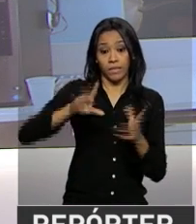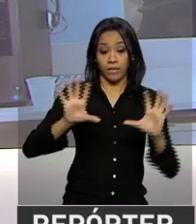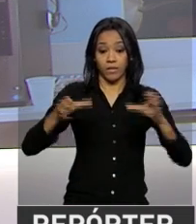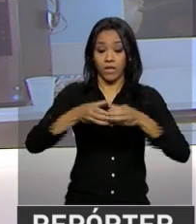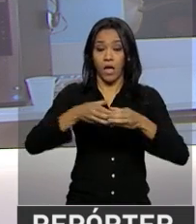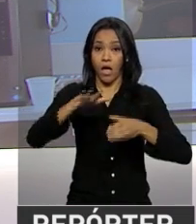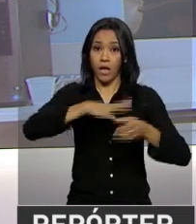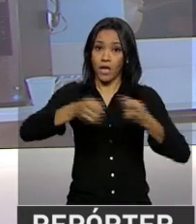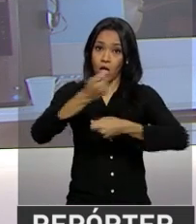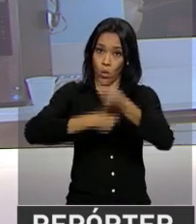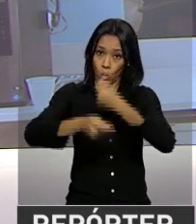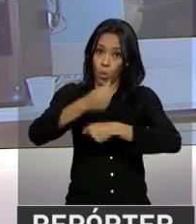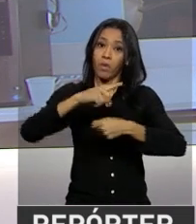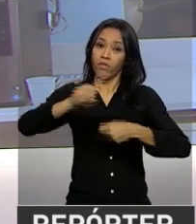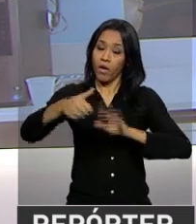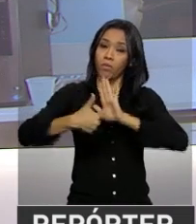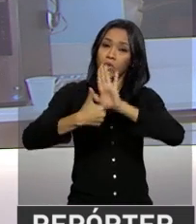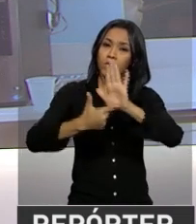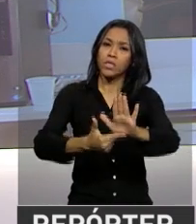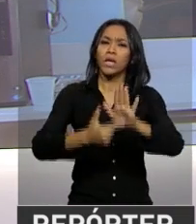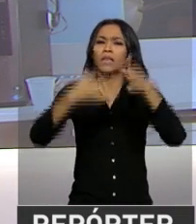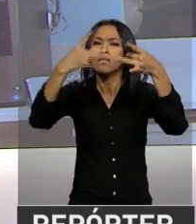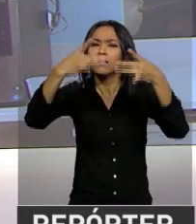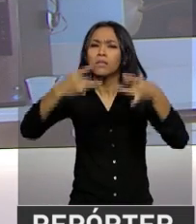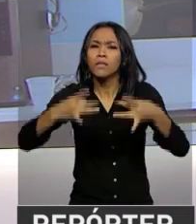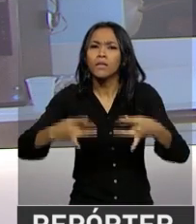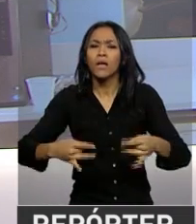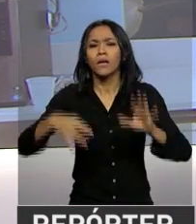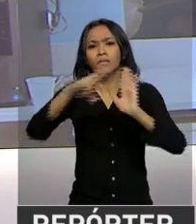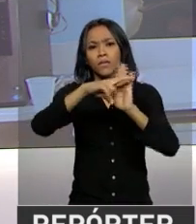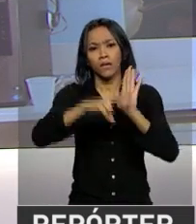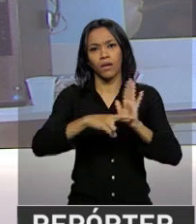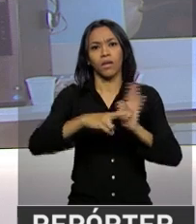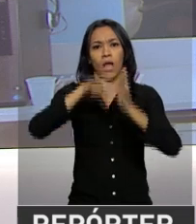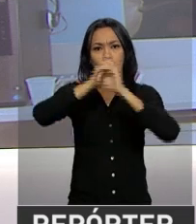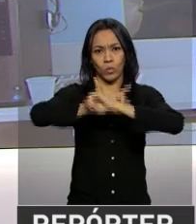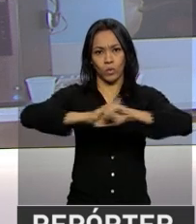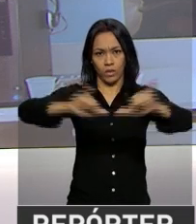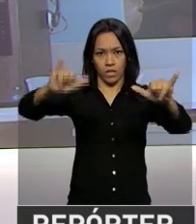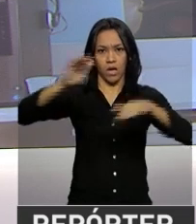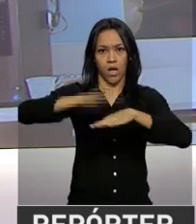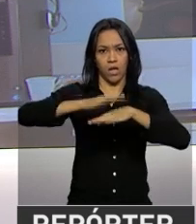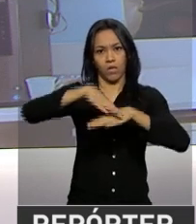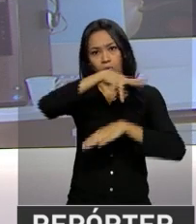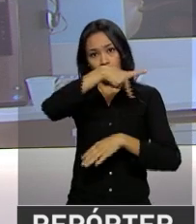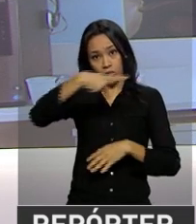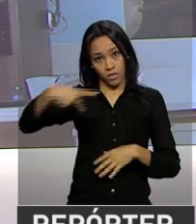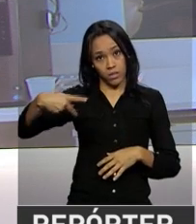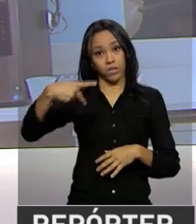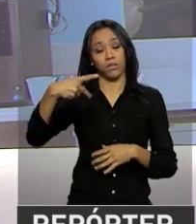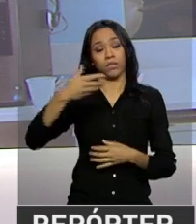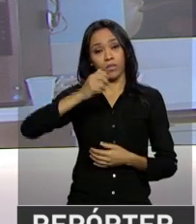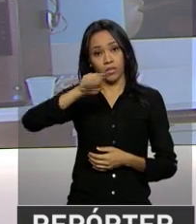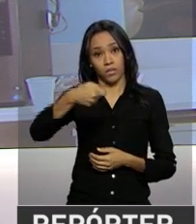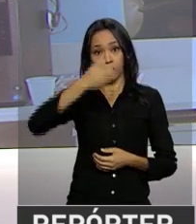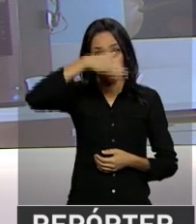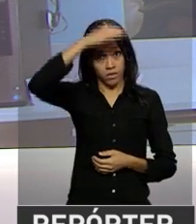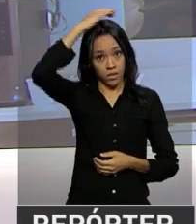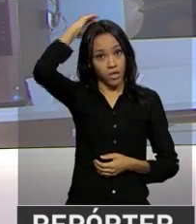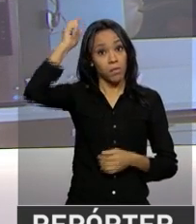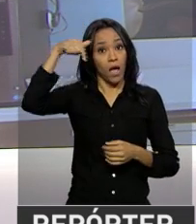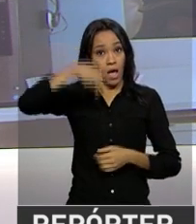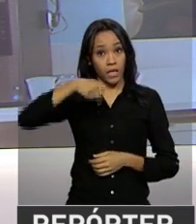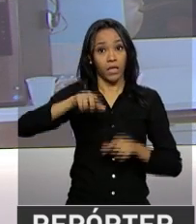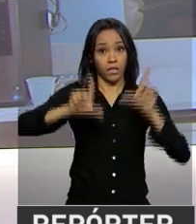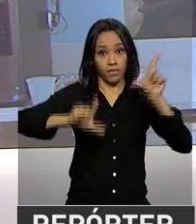uma entrevista coletiva para detalhar essas medidas anunciadas pelo presidente interino Michel Temer. A NBR transmite